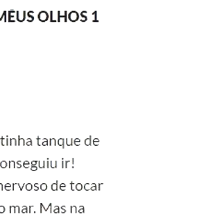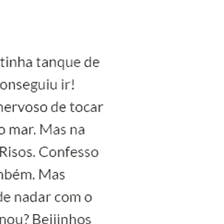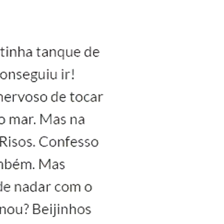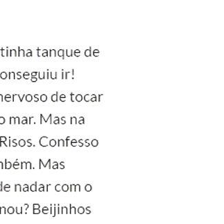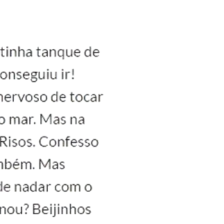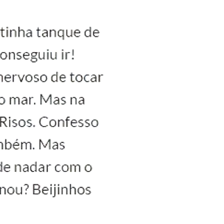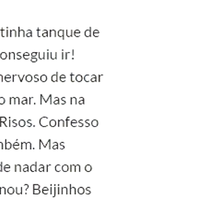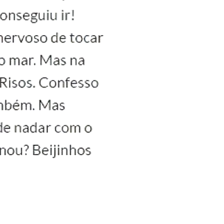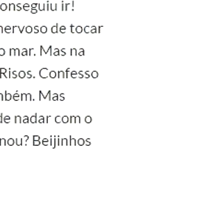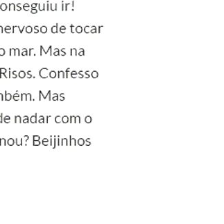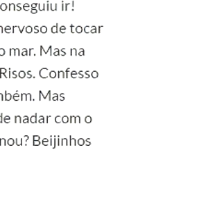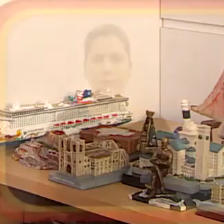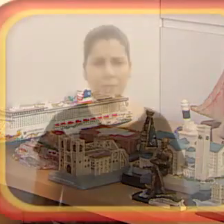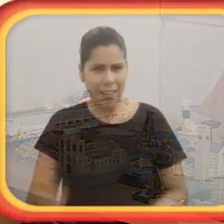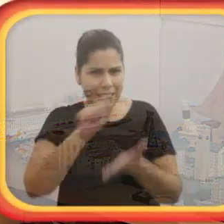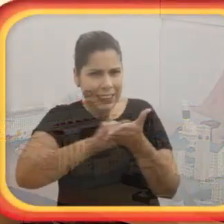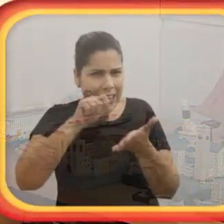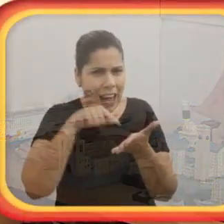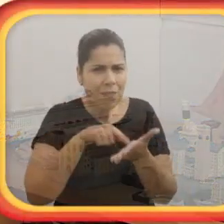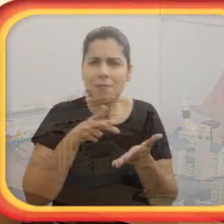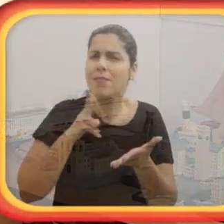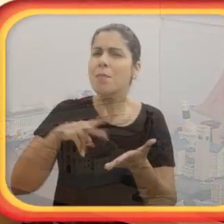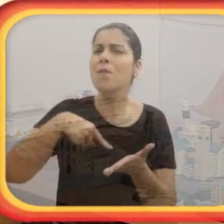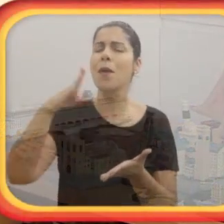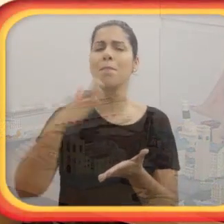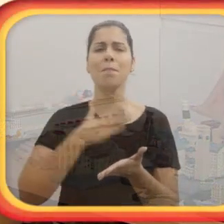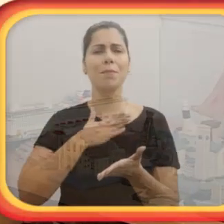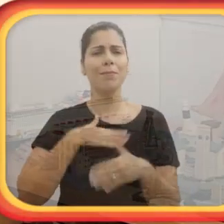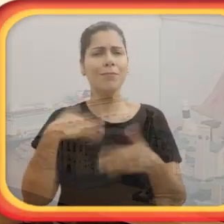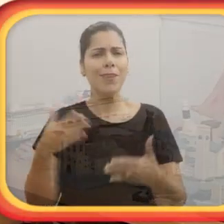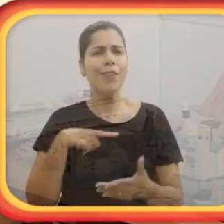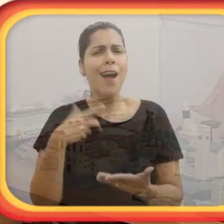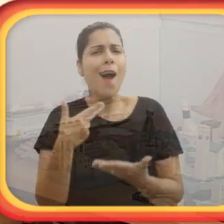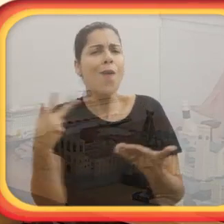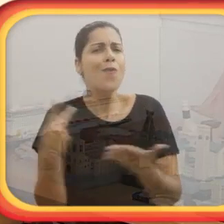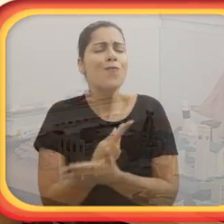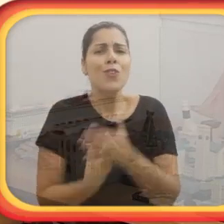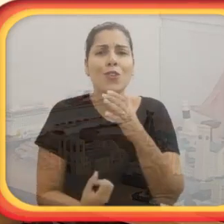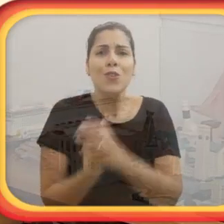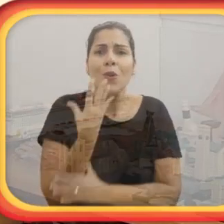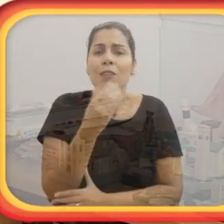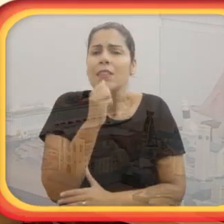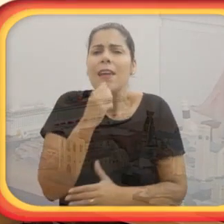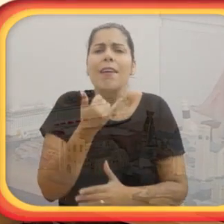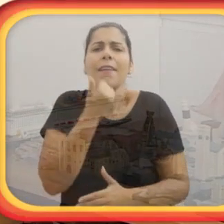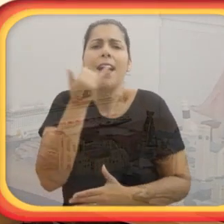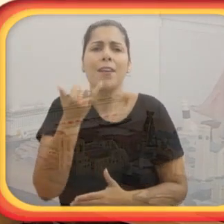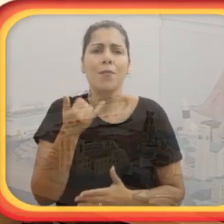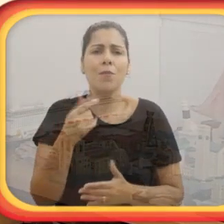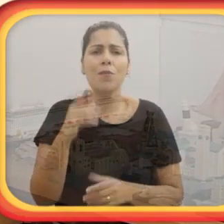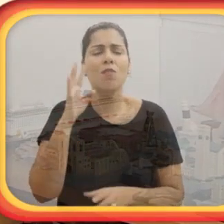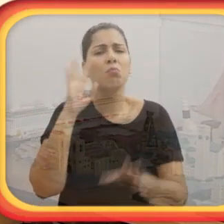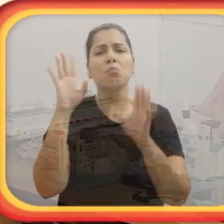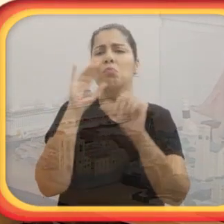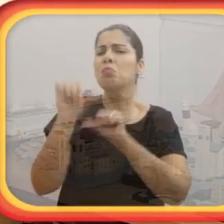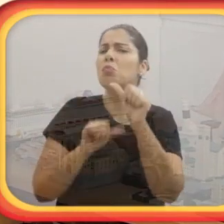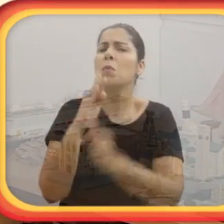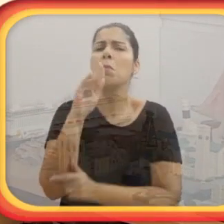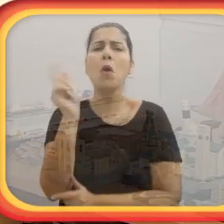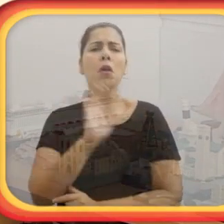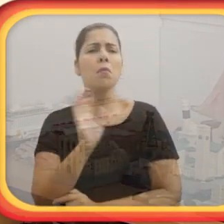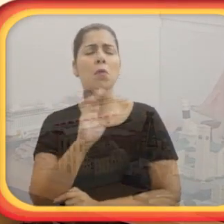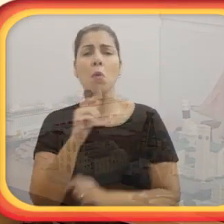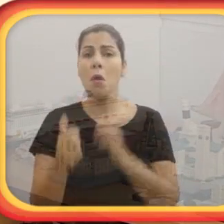Cego. Escrever foi sempre parte de mim. Então, foi algo que acabou